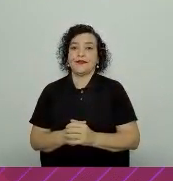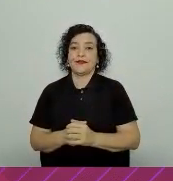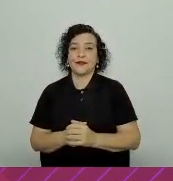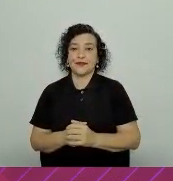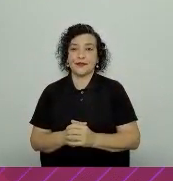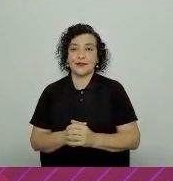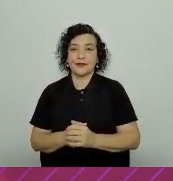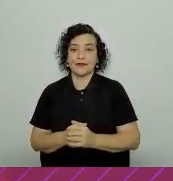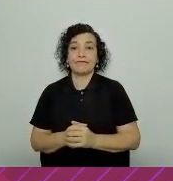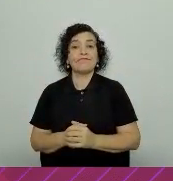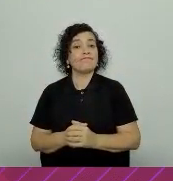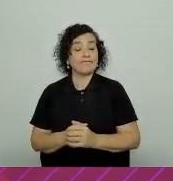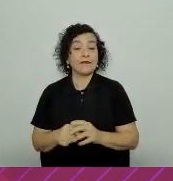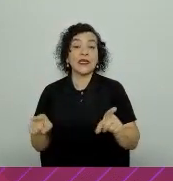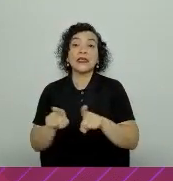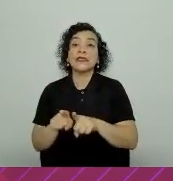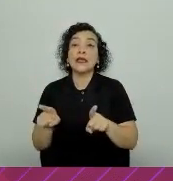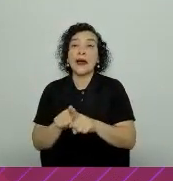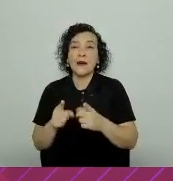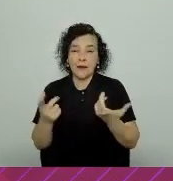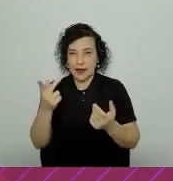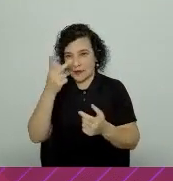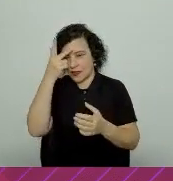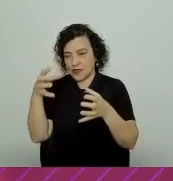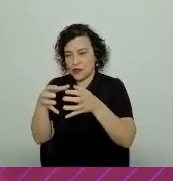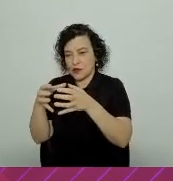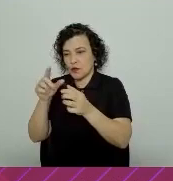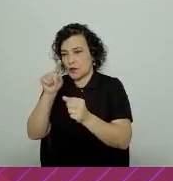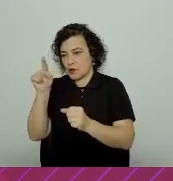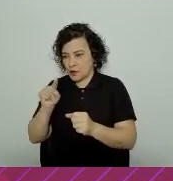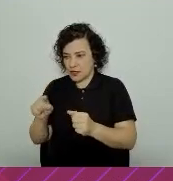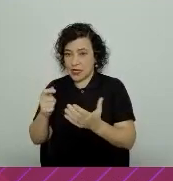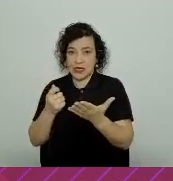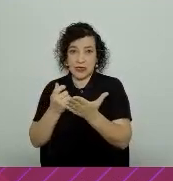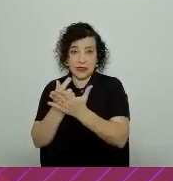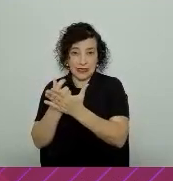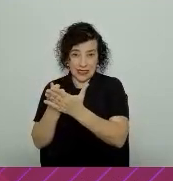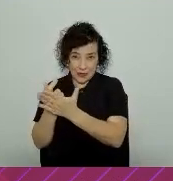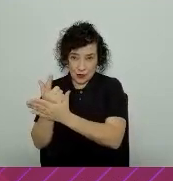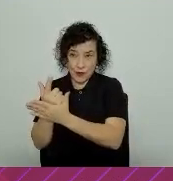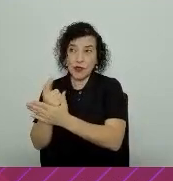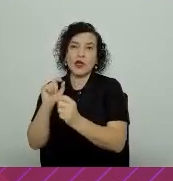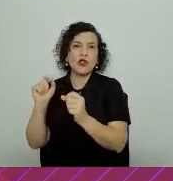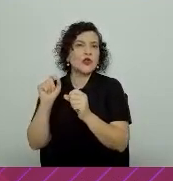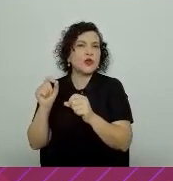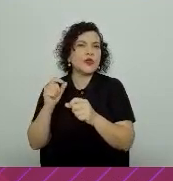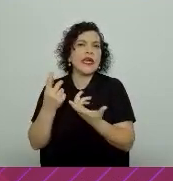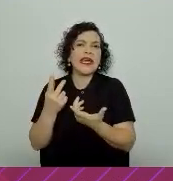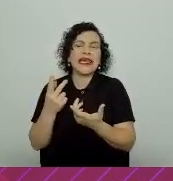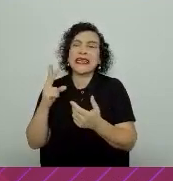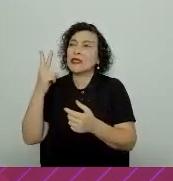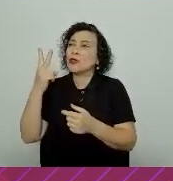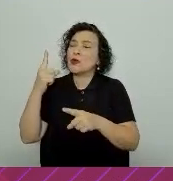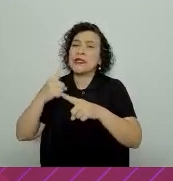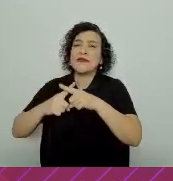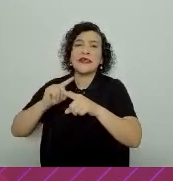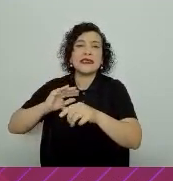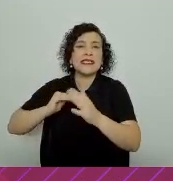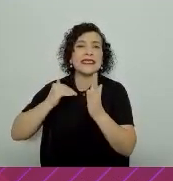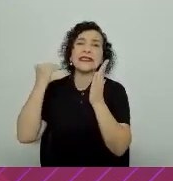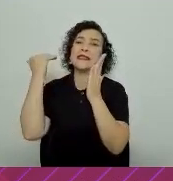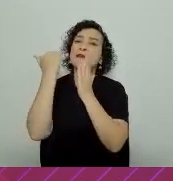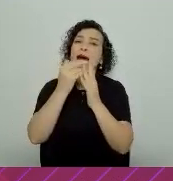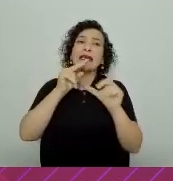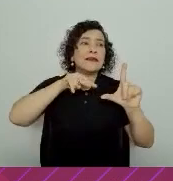e que consumidores da geração z gastam duas vezes mais tempo interagindo socialmente no meta verso do